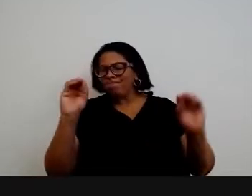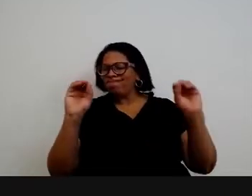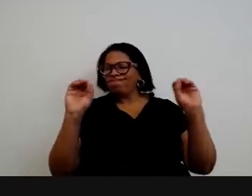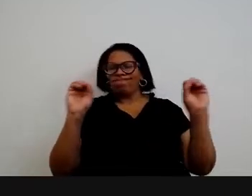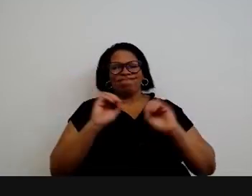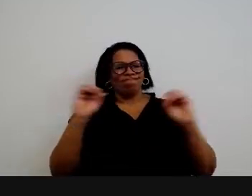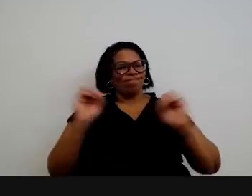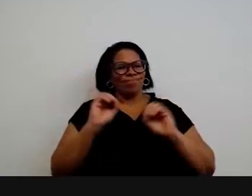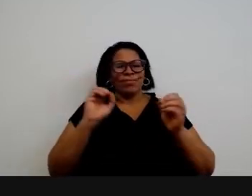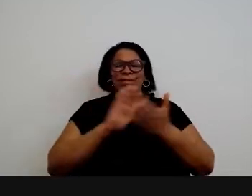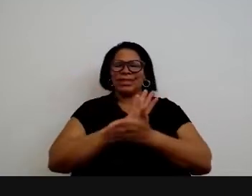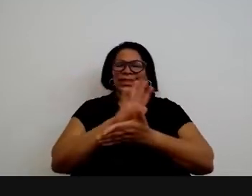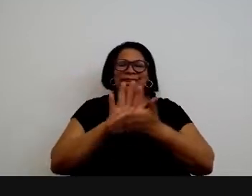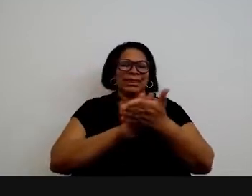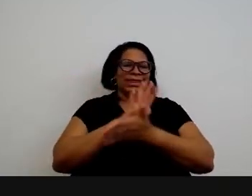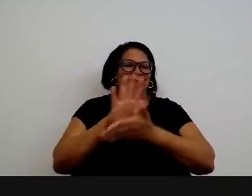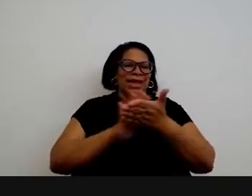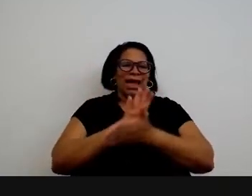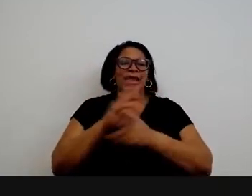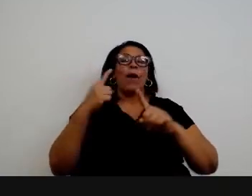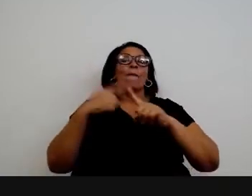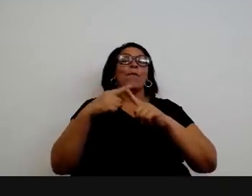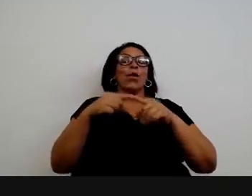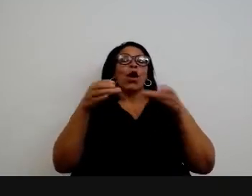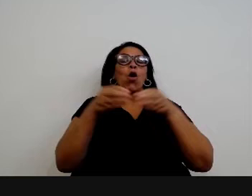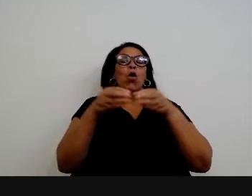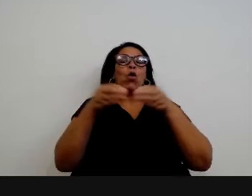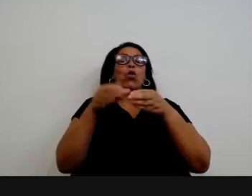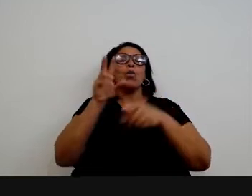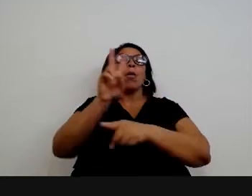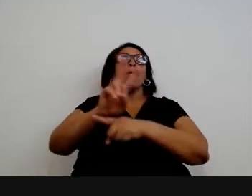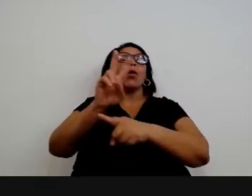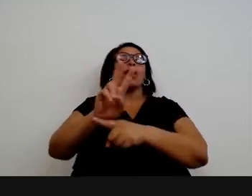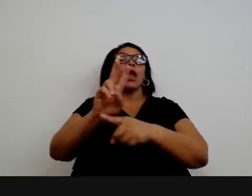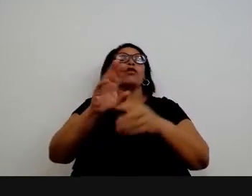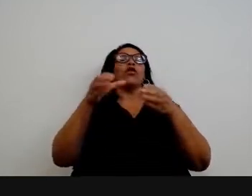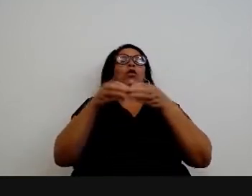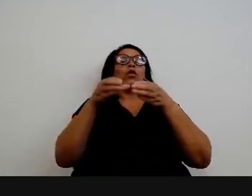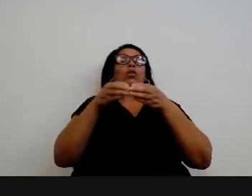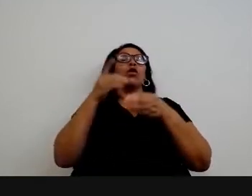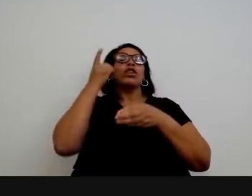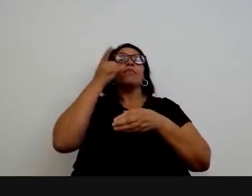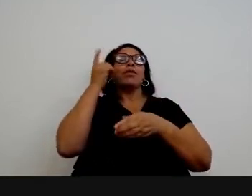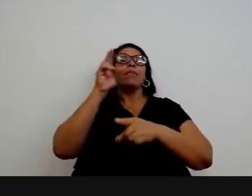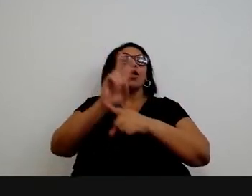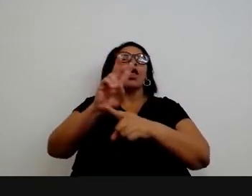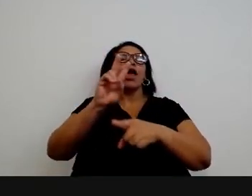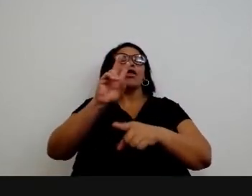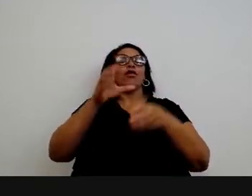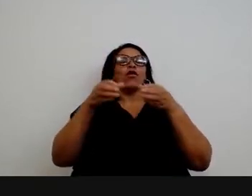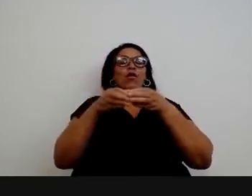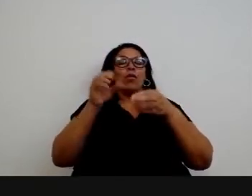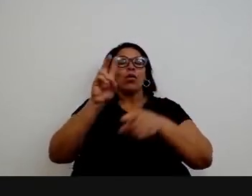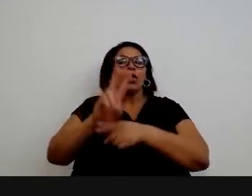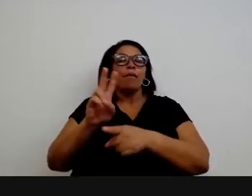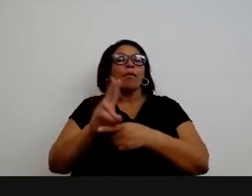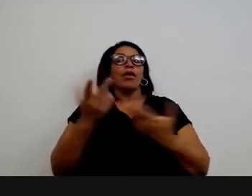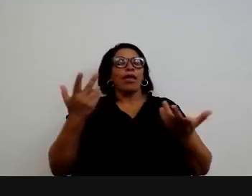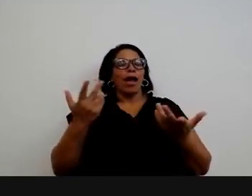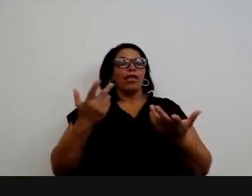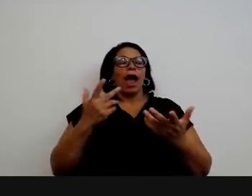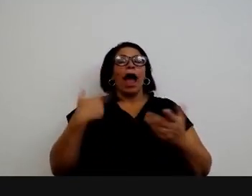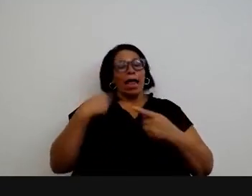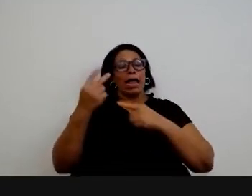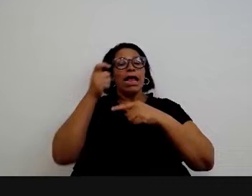aí brota uma lógica corporativista. Eu te protejo nas suas liberdades, imaginando que você será condescendente